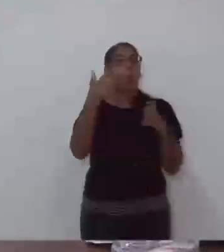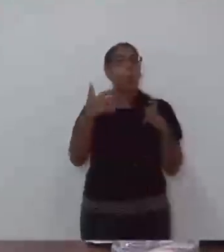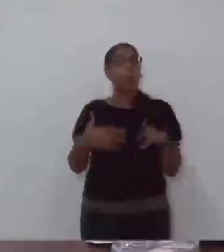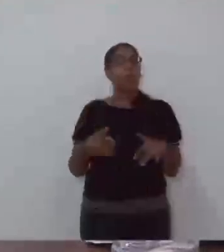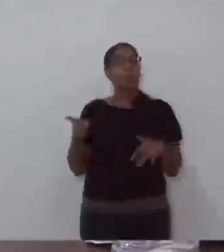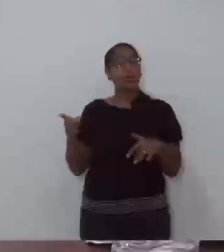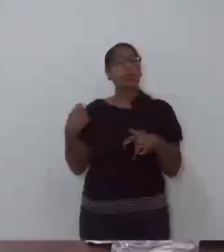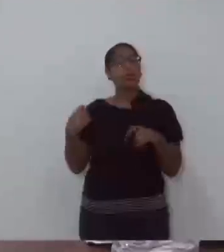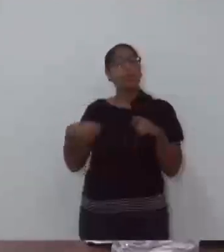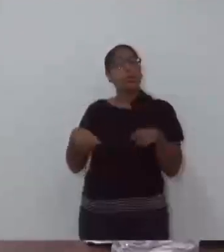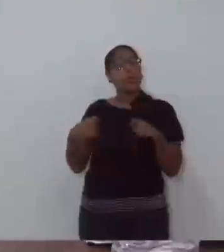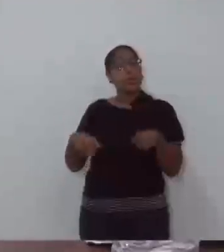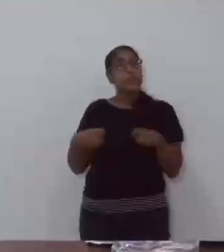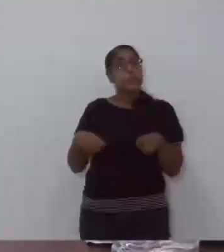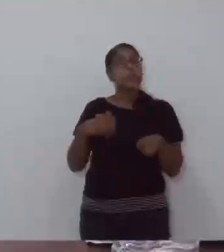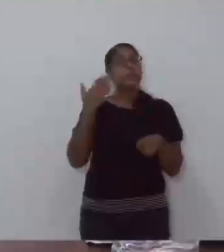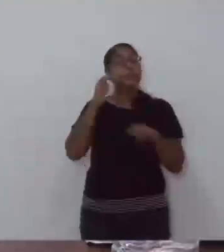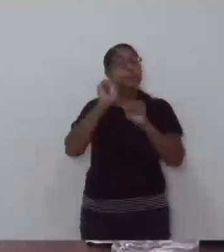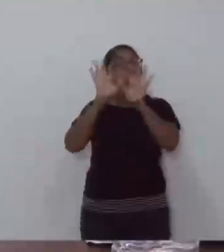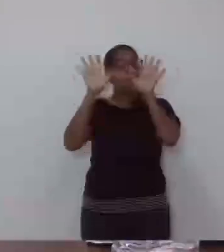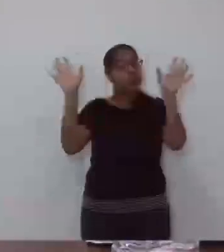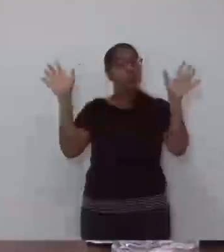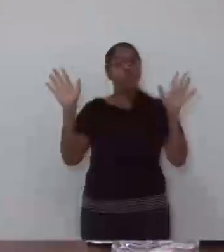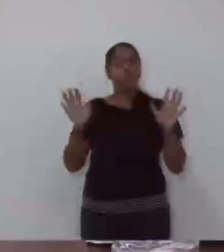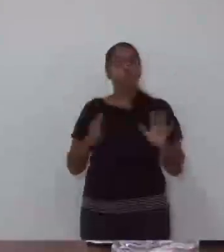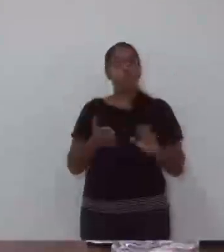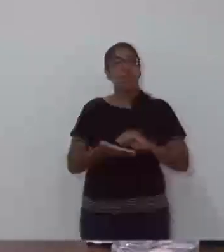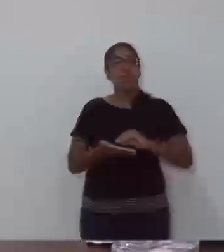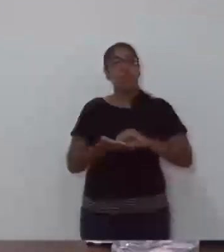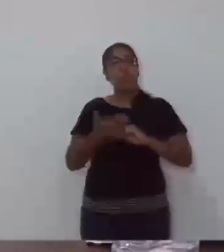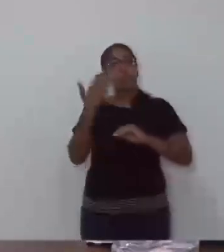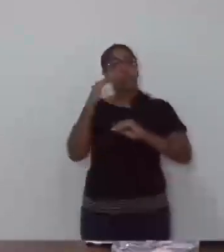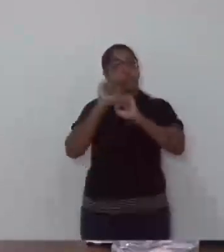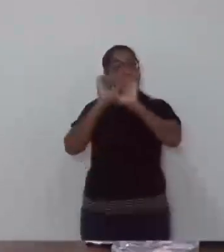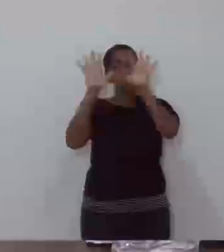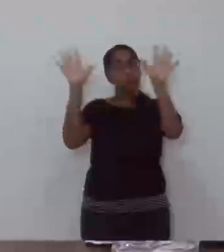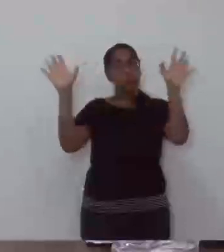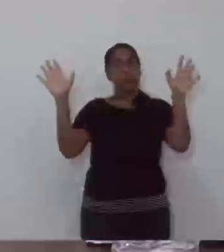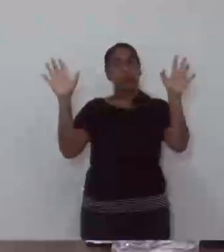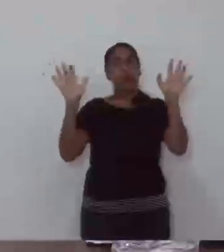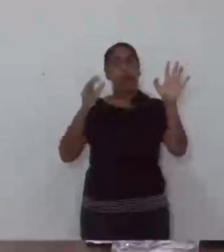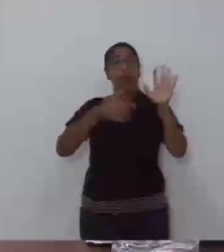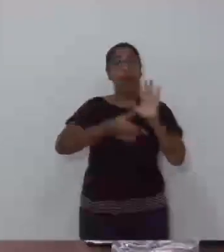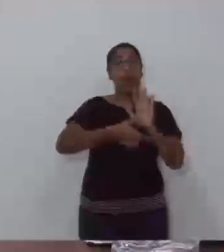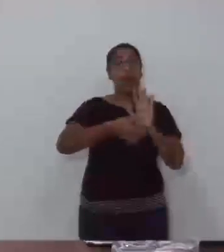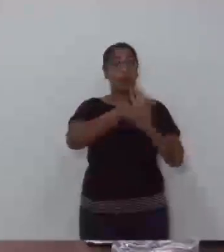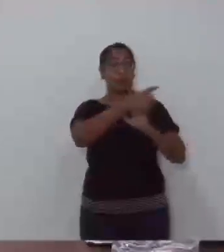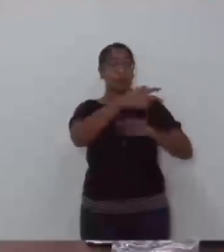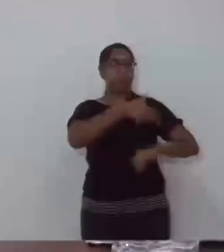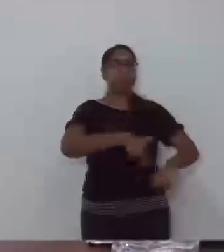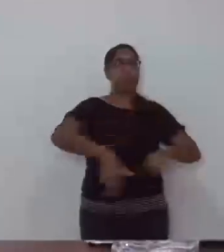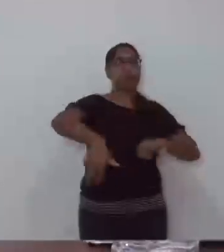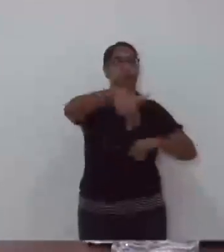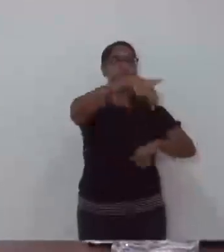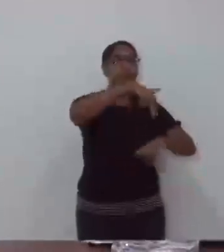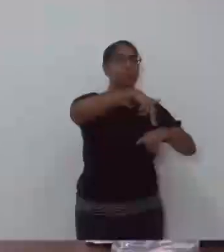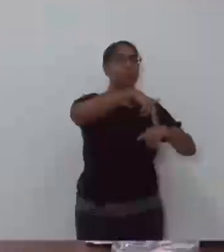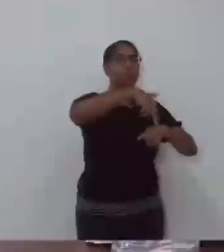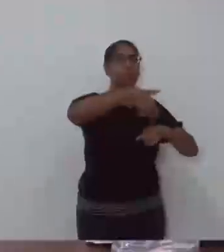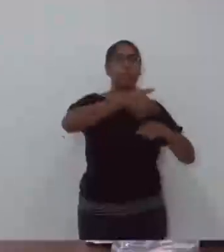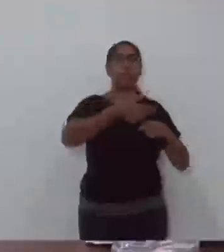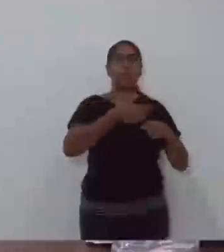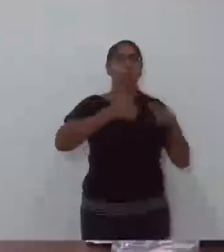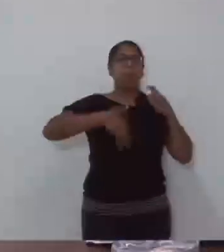a interpretar a nossa fala, vereador. Antes de subir lá na tribuna e nos rechaçar aqui